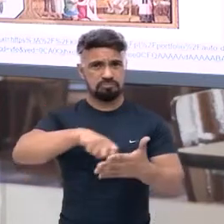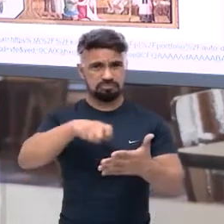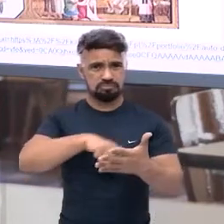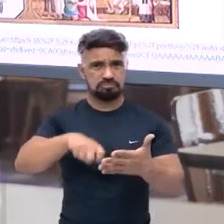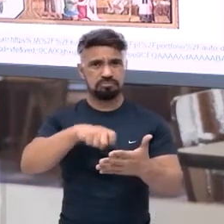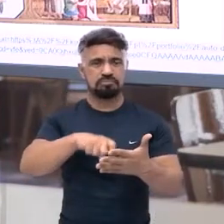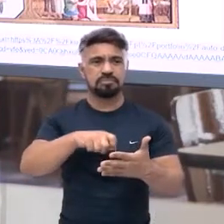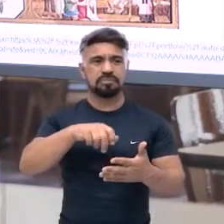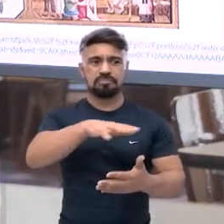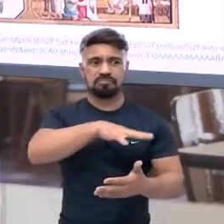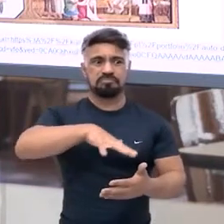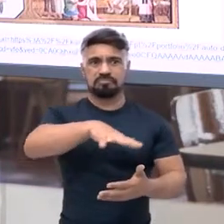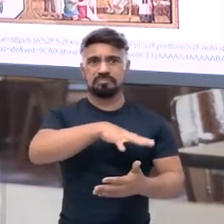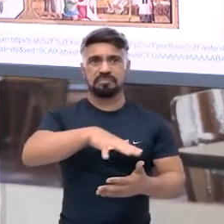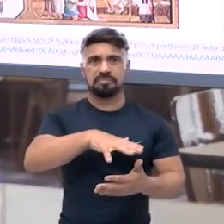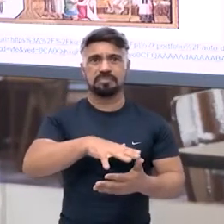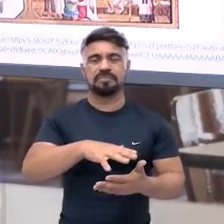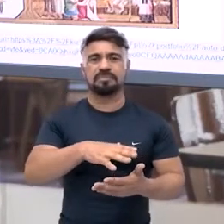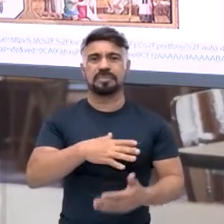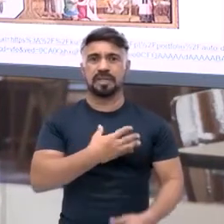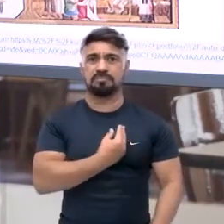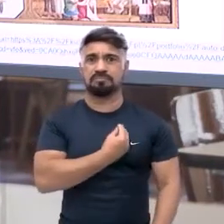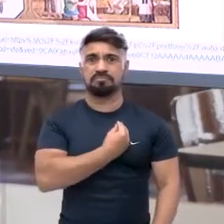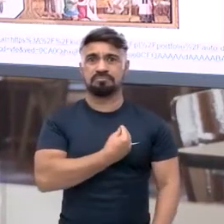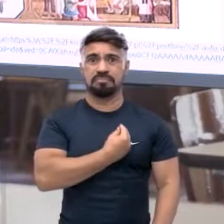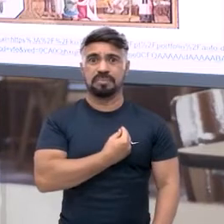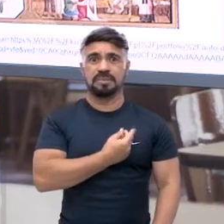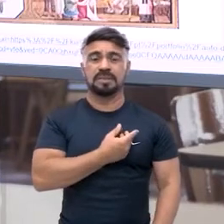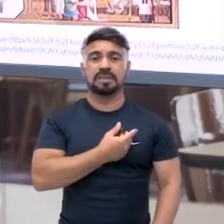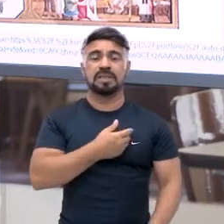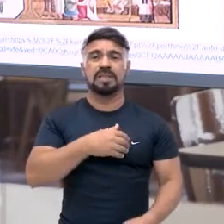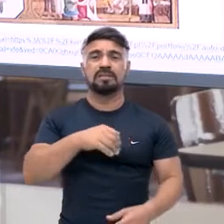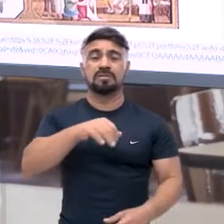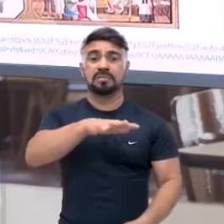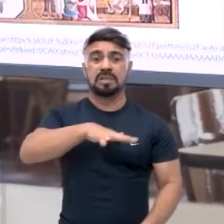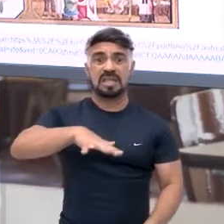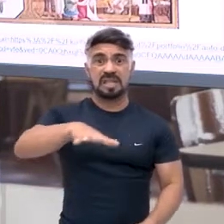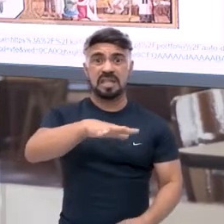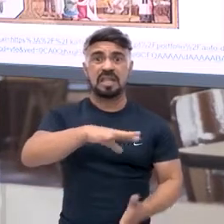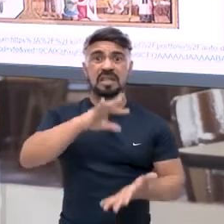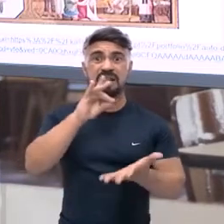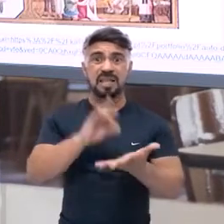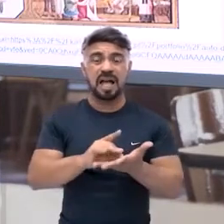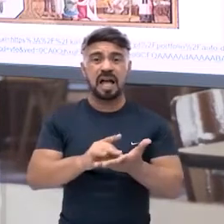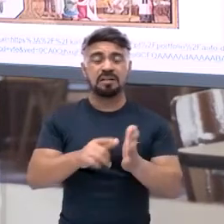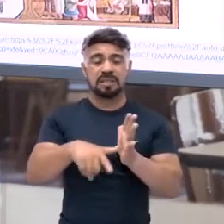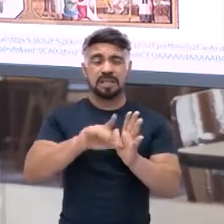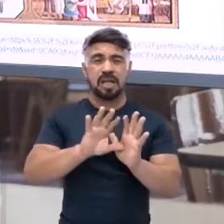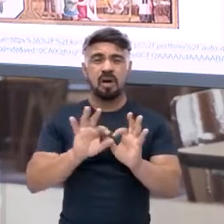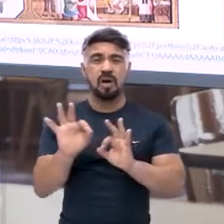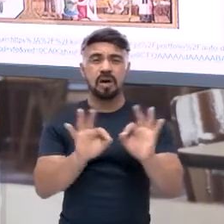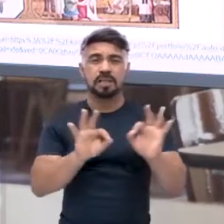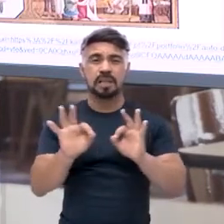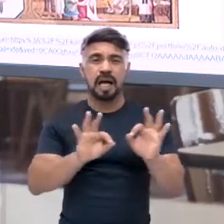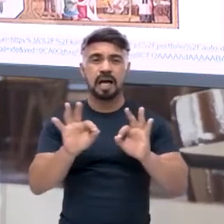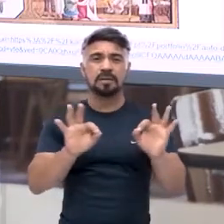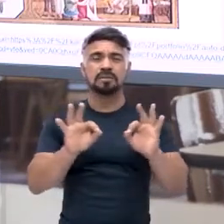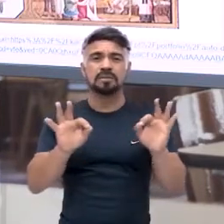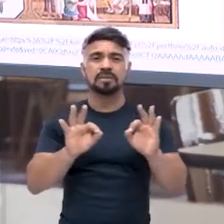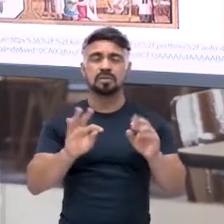como o regionalismo estava muito presente, então o cenário foi literalmente